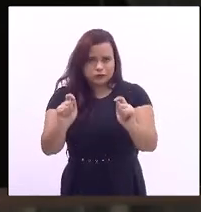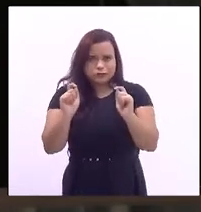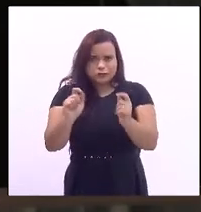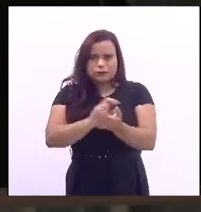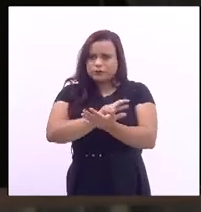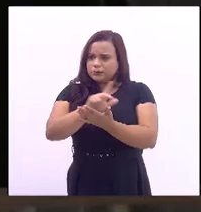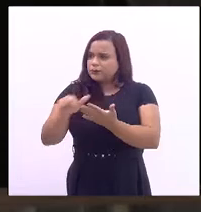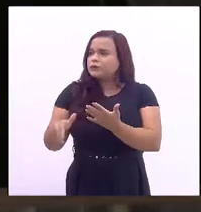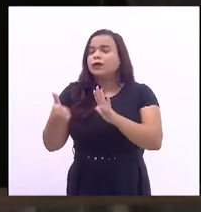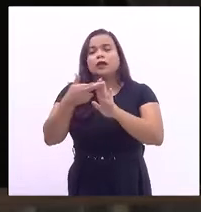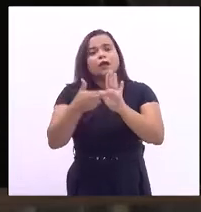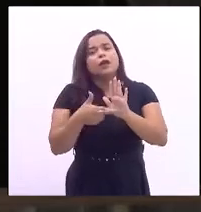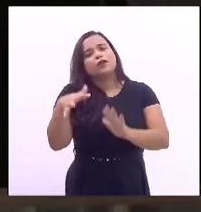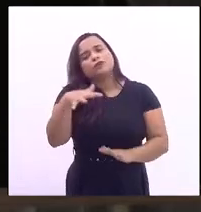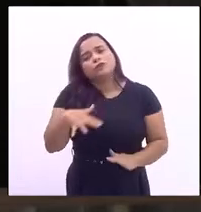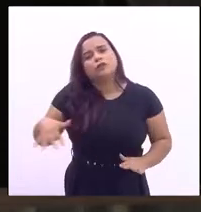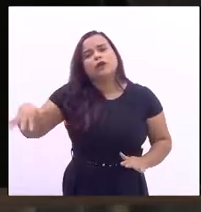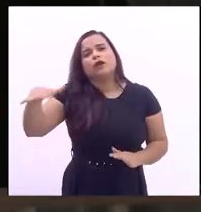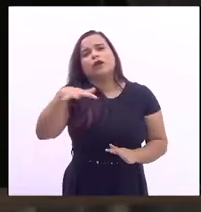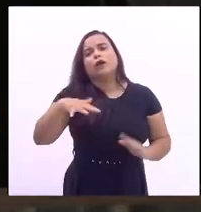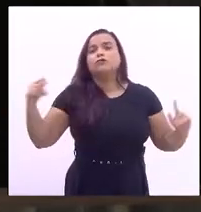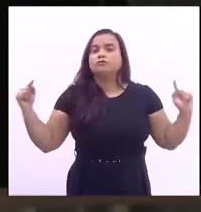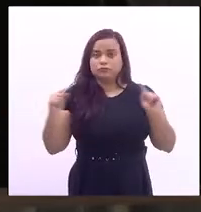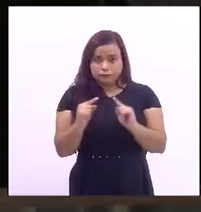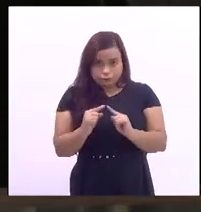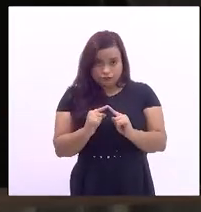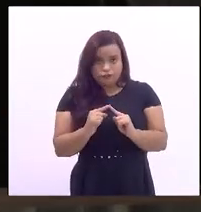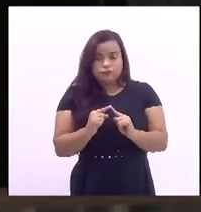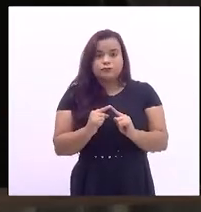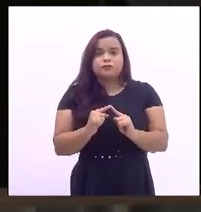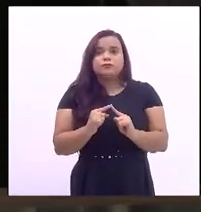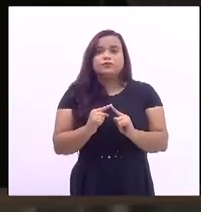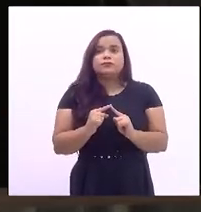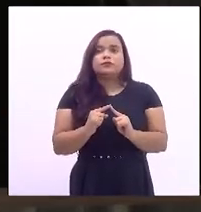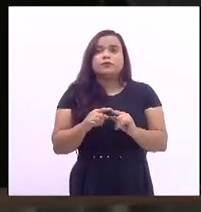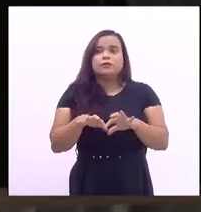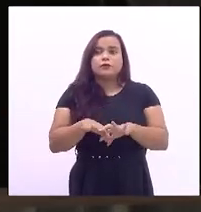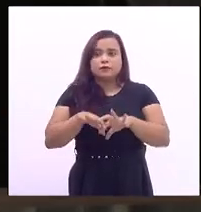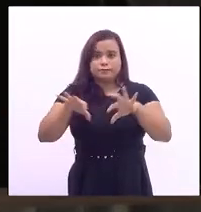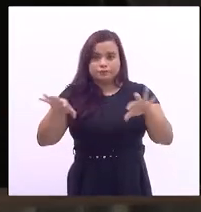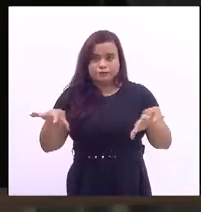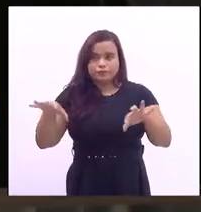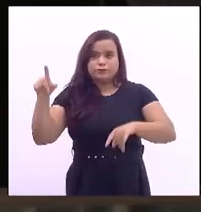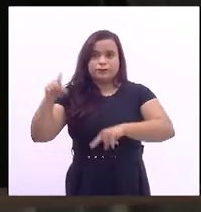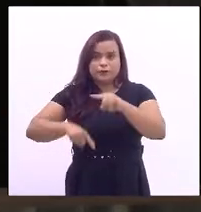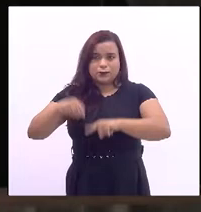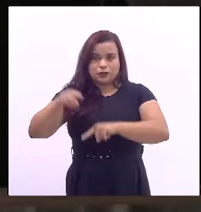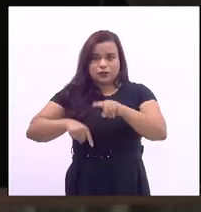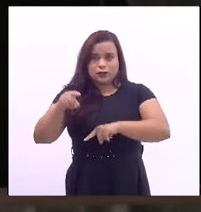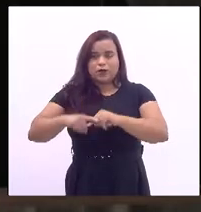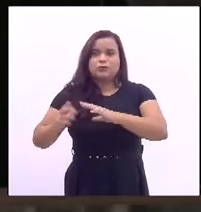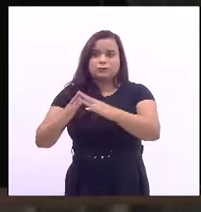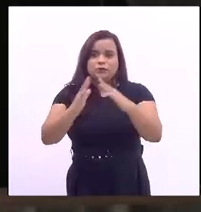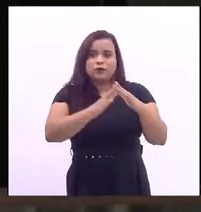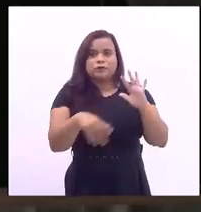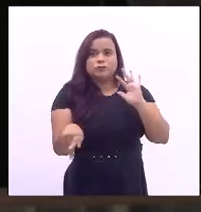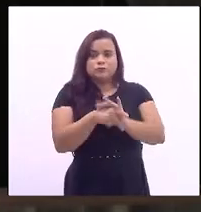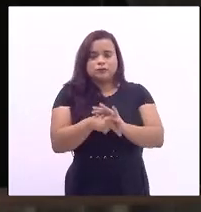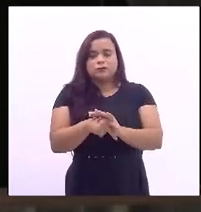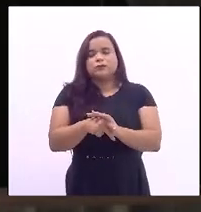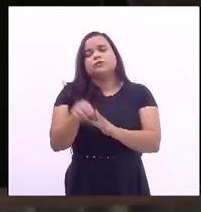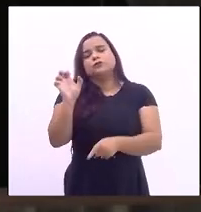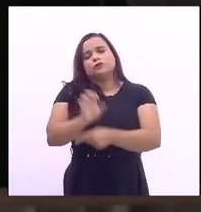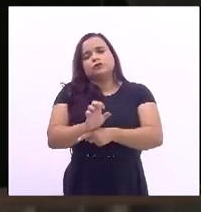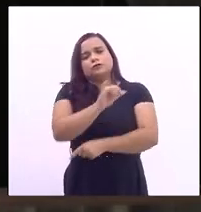condições e regras Gerais aplicáveis aí alienação onerosa dos bens imóveis de propriedade do